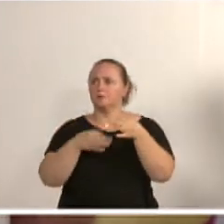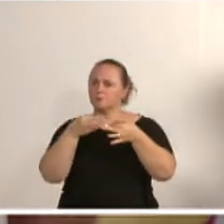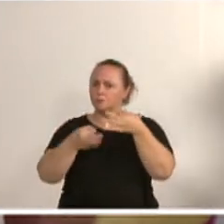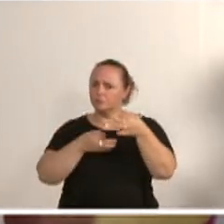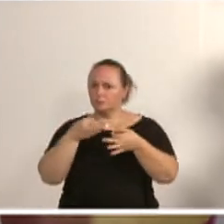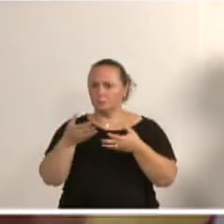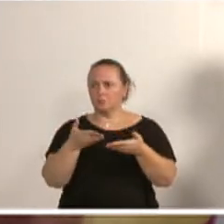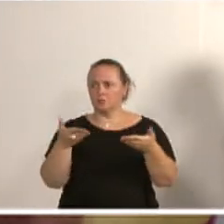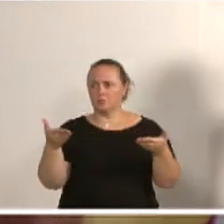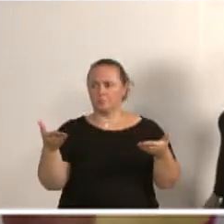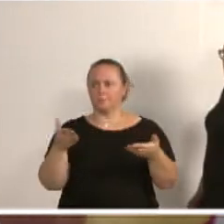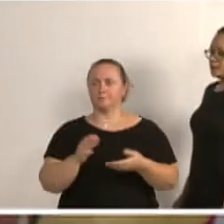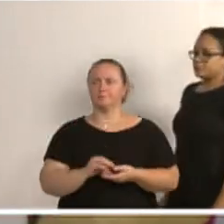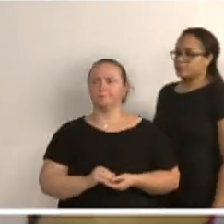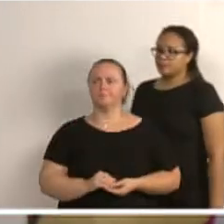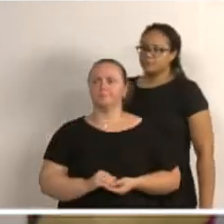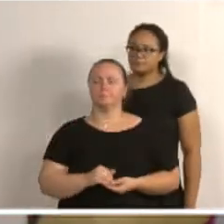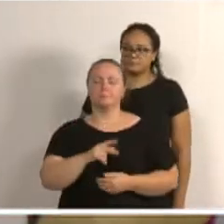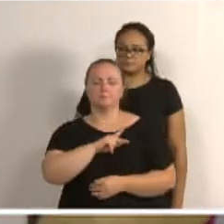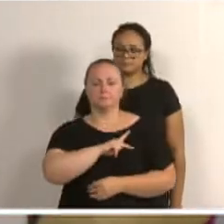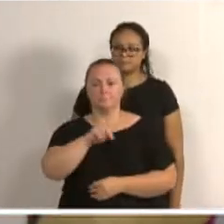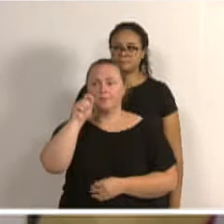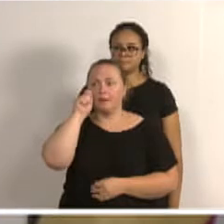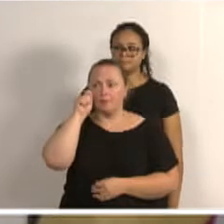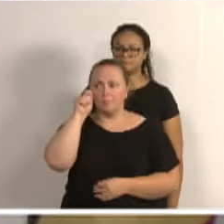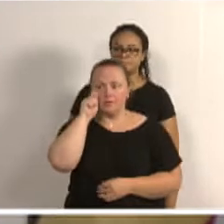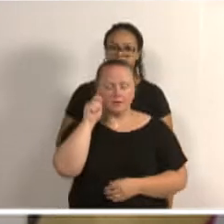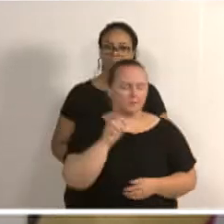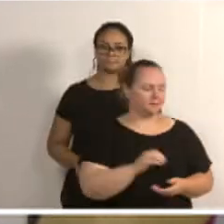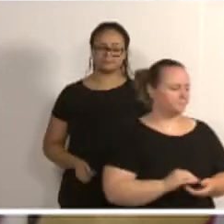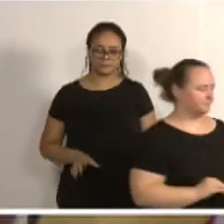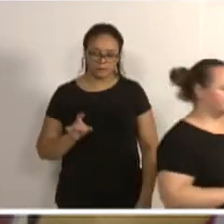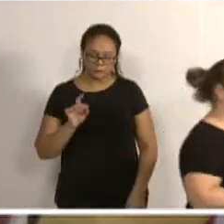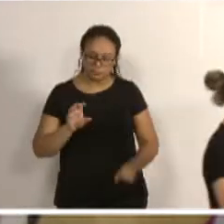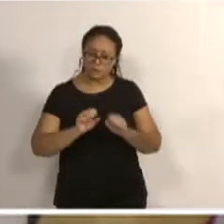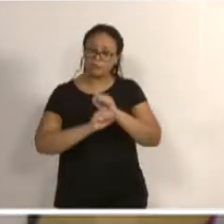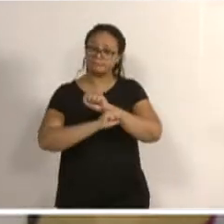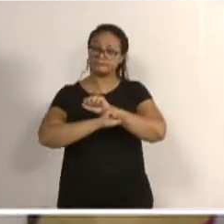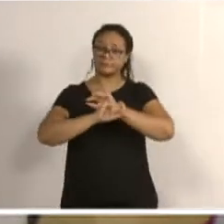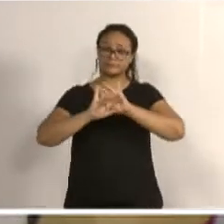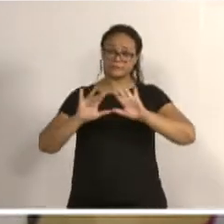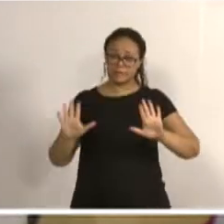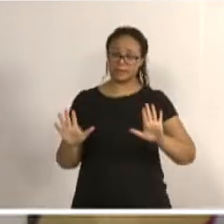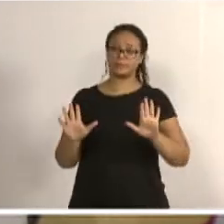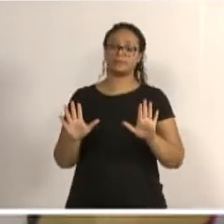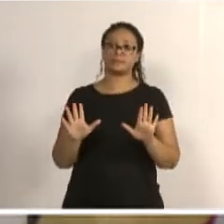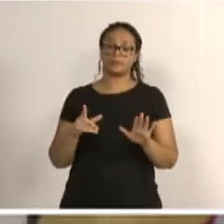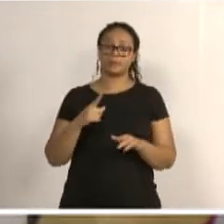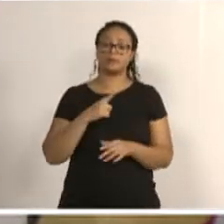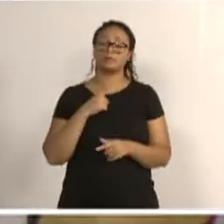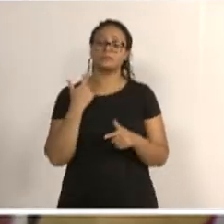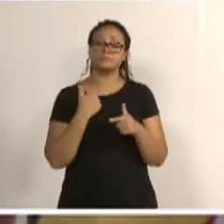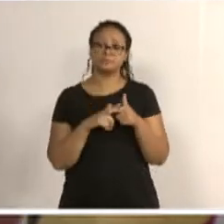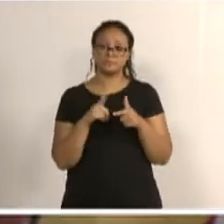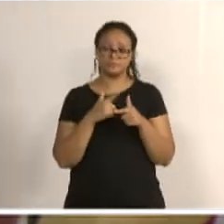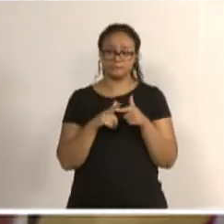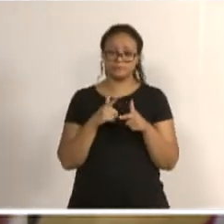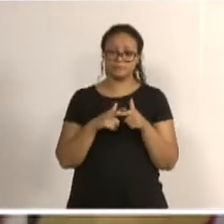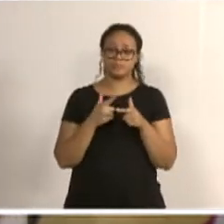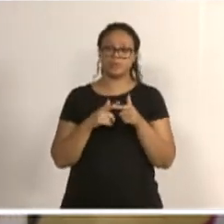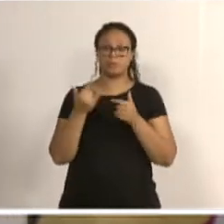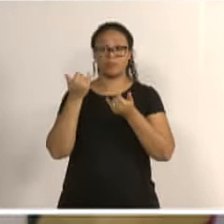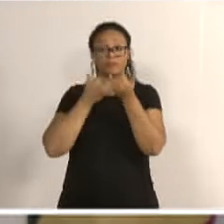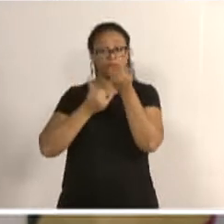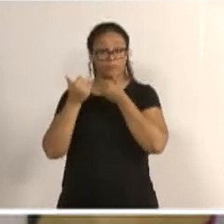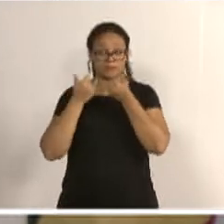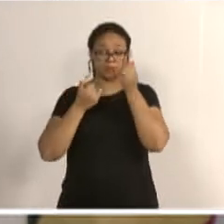fazer. Presidente Almir, eu só queria fazer um esclarecimento que está havendo um problema de informação pelo que foi colocado